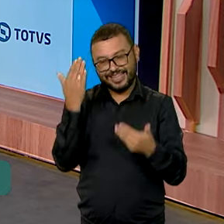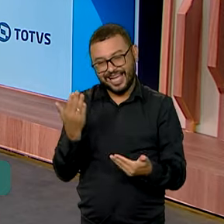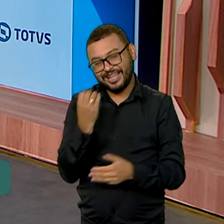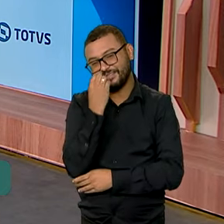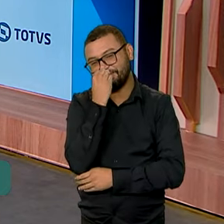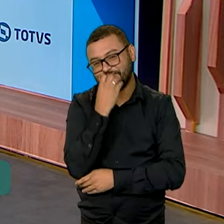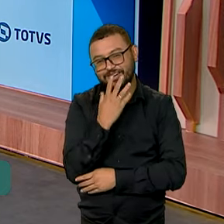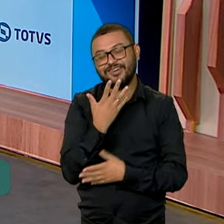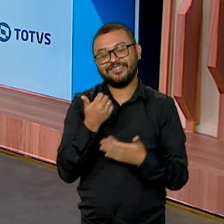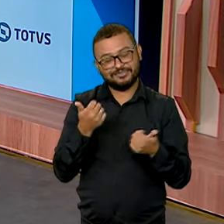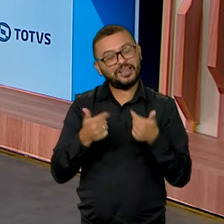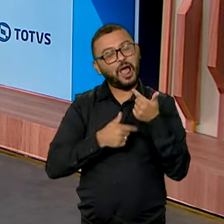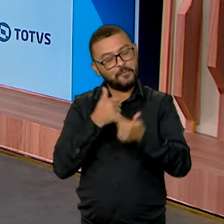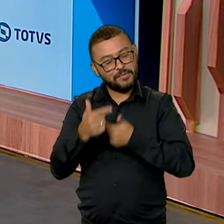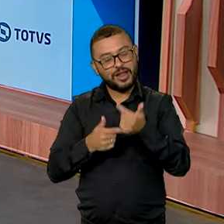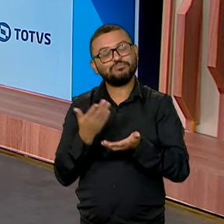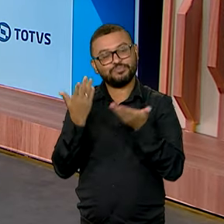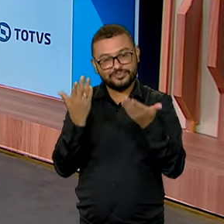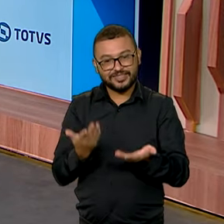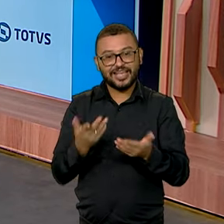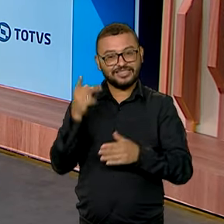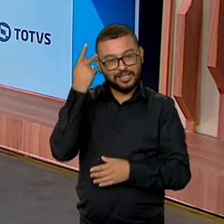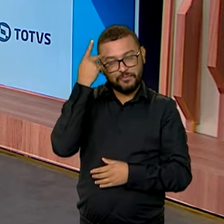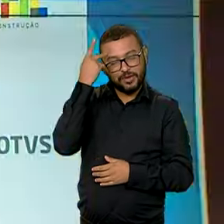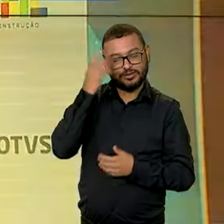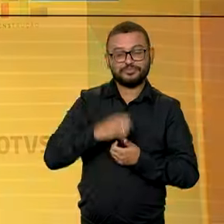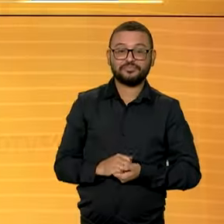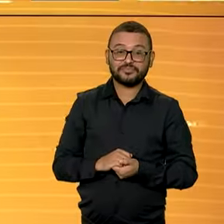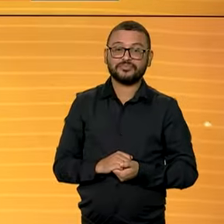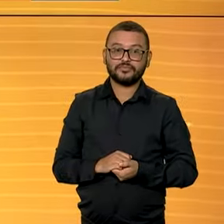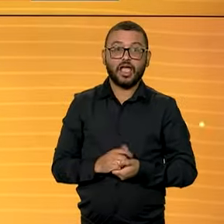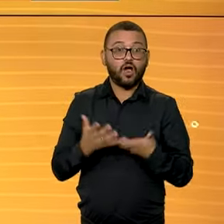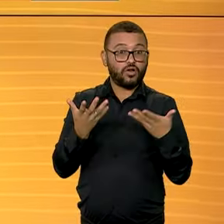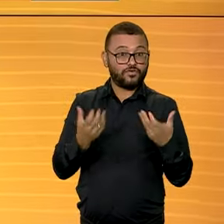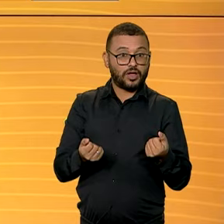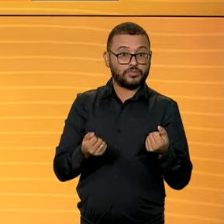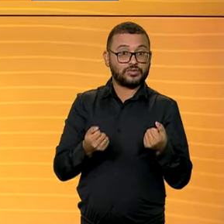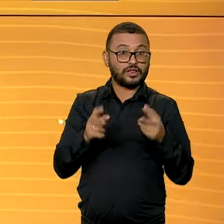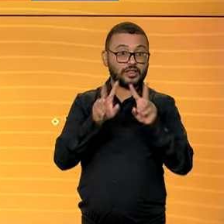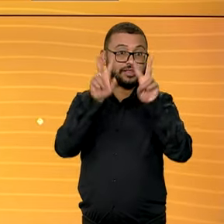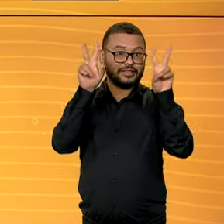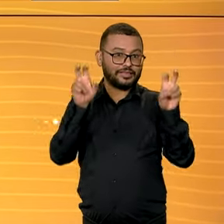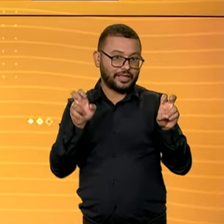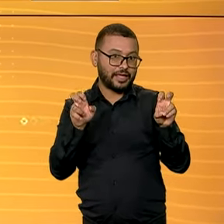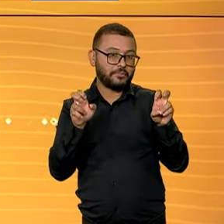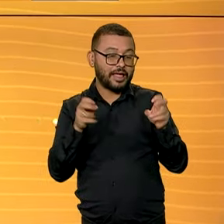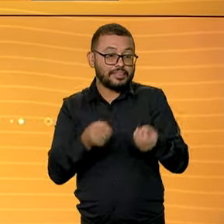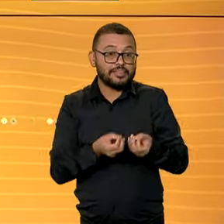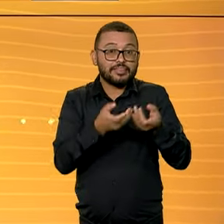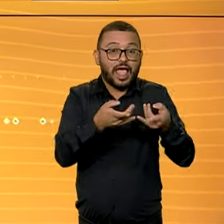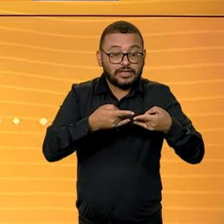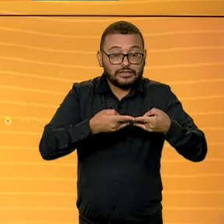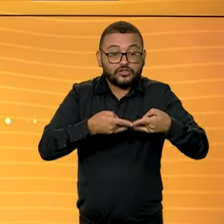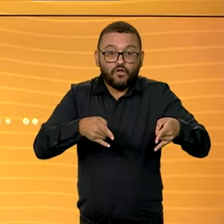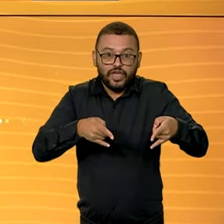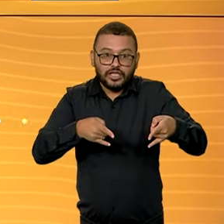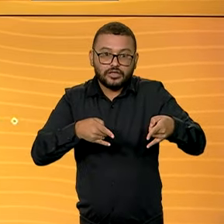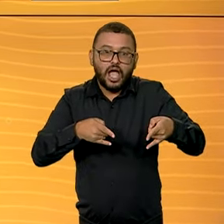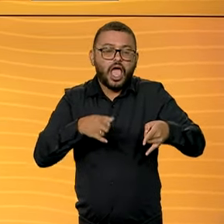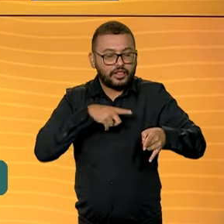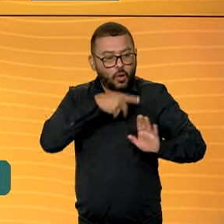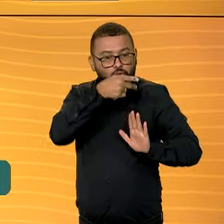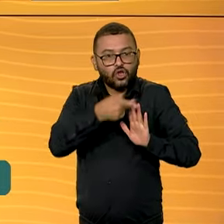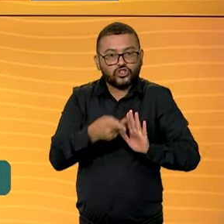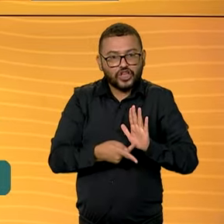obrigada pelas informações. Bom trabalho para você em São Paulo. Vamos falar agora sobre a distribuição de absorventes. O